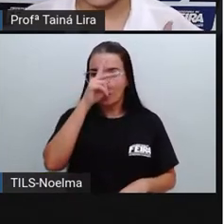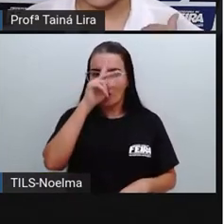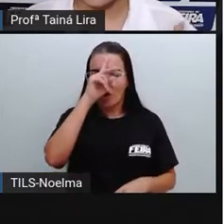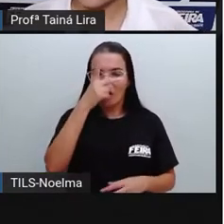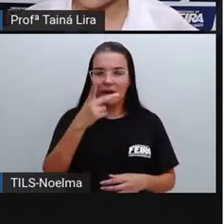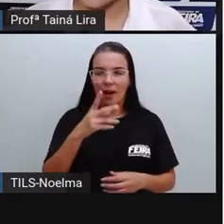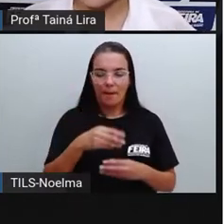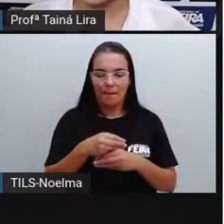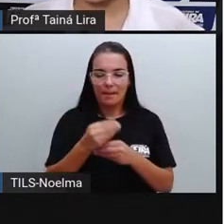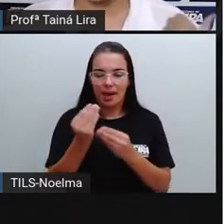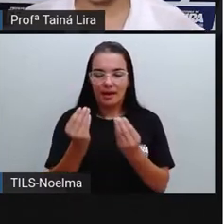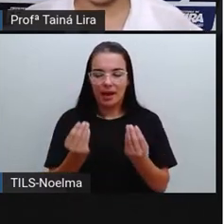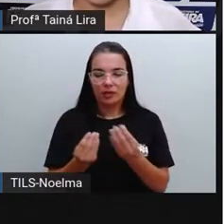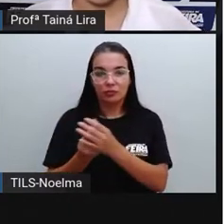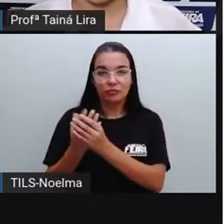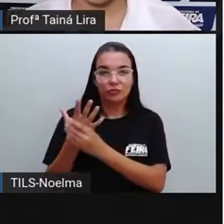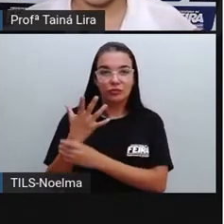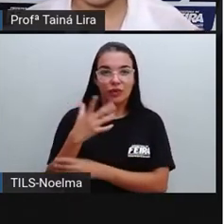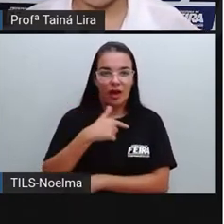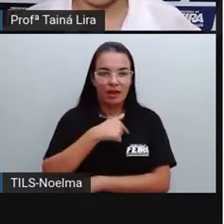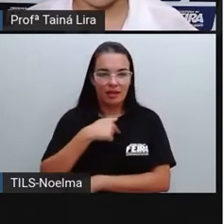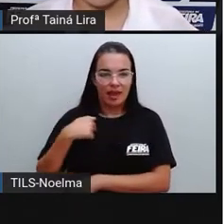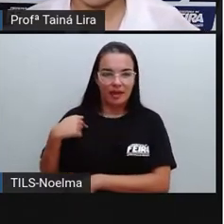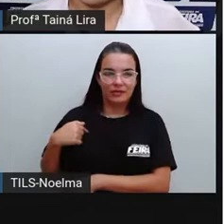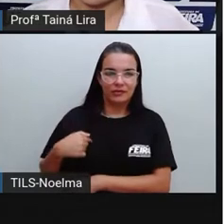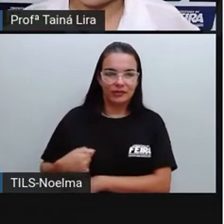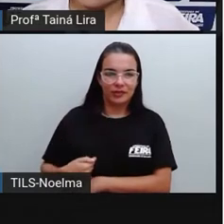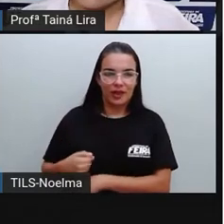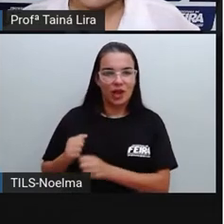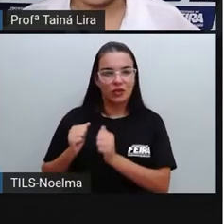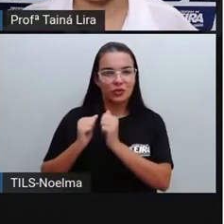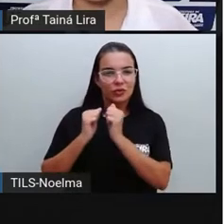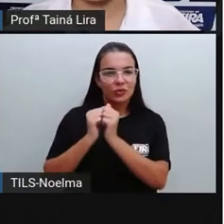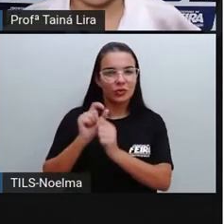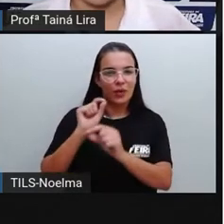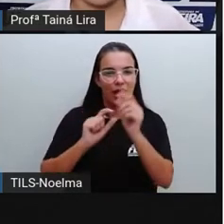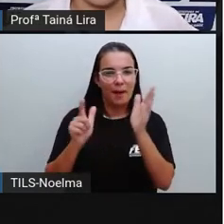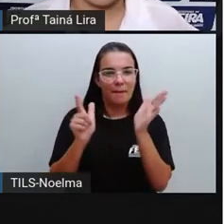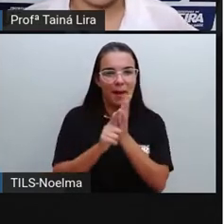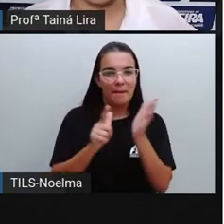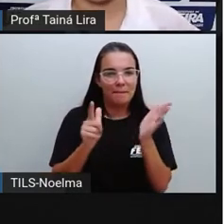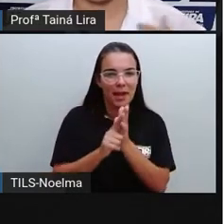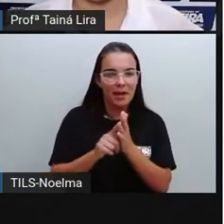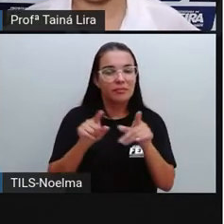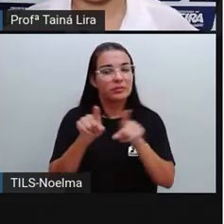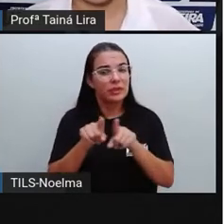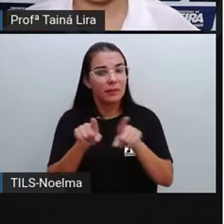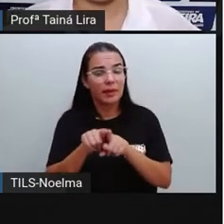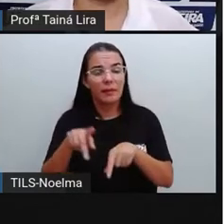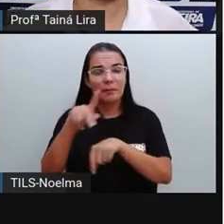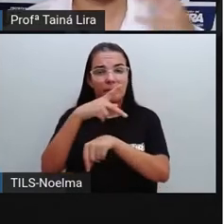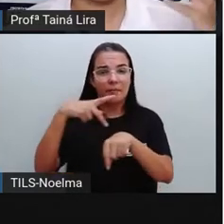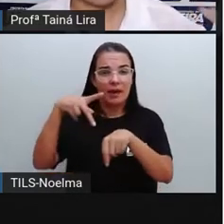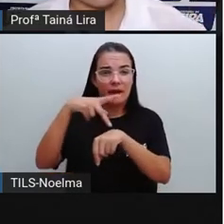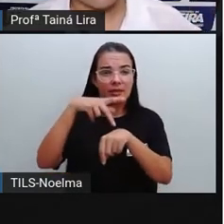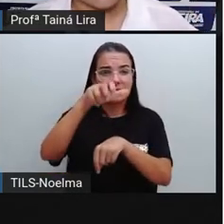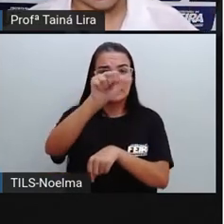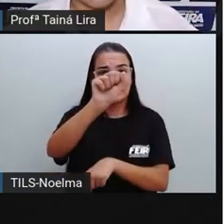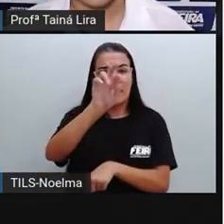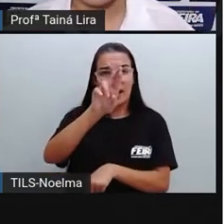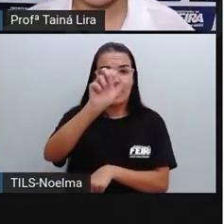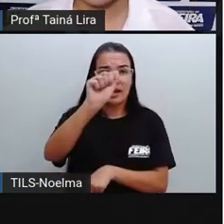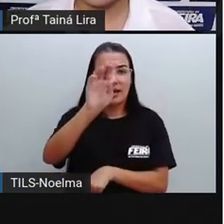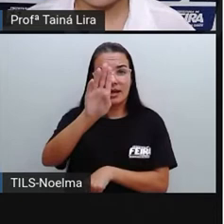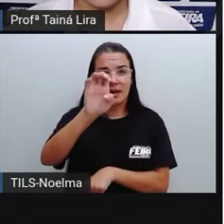na China, juntamente com o papel, ou ele também pode ter surgido em países árabes, não se sabe ao